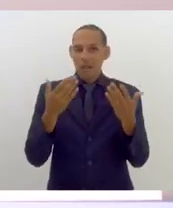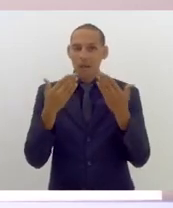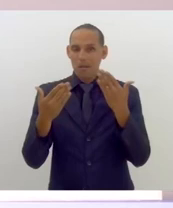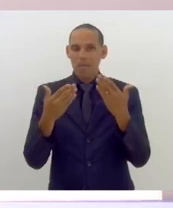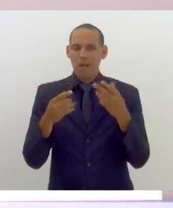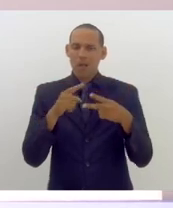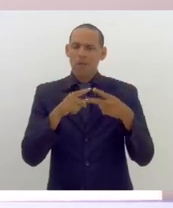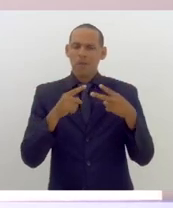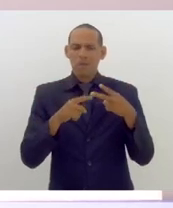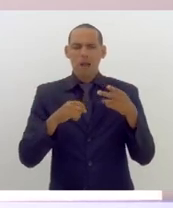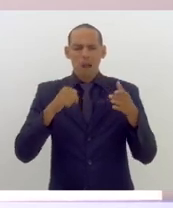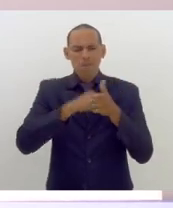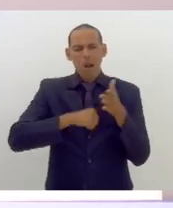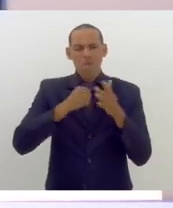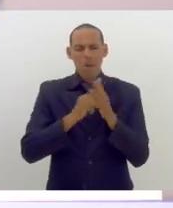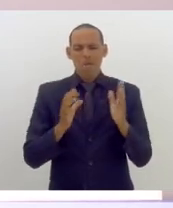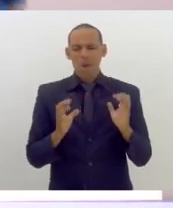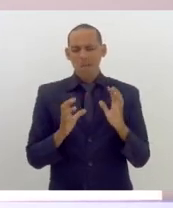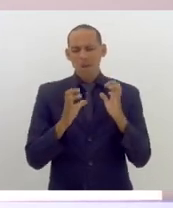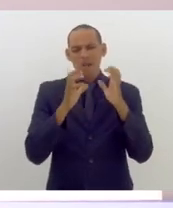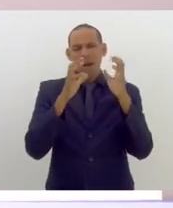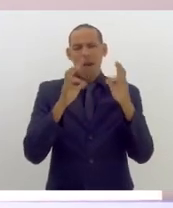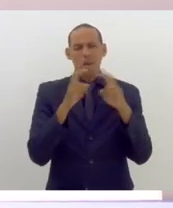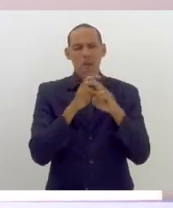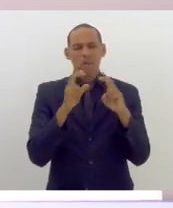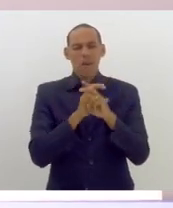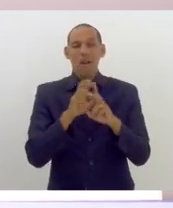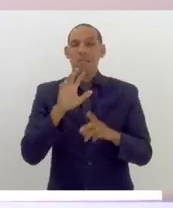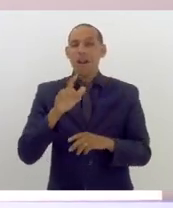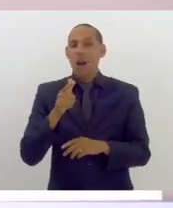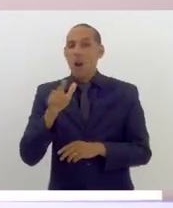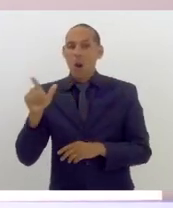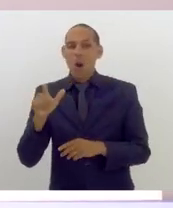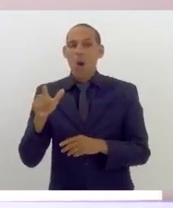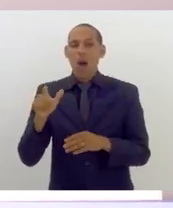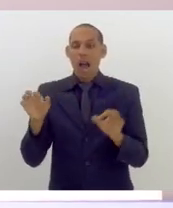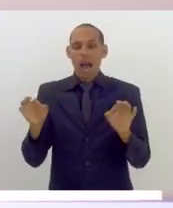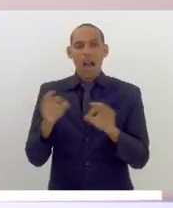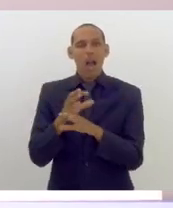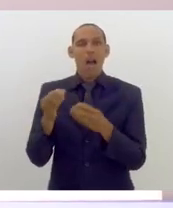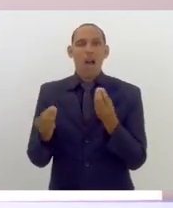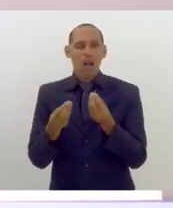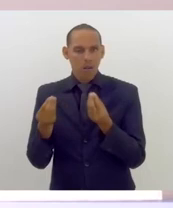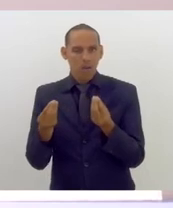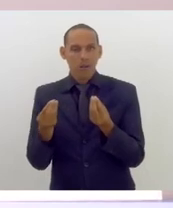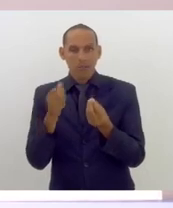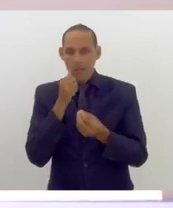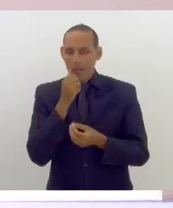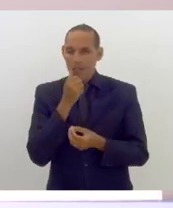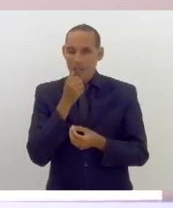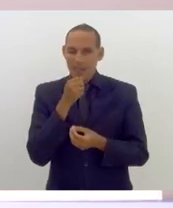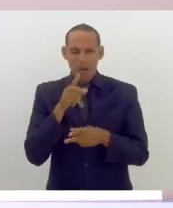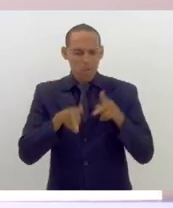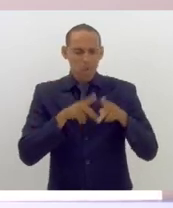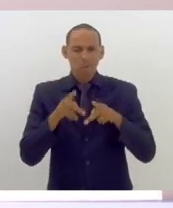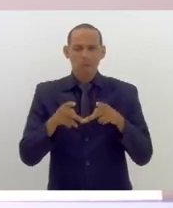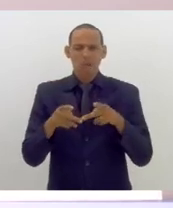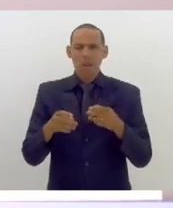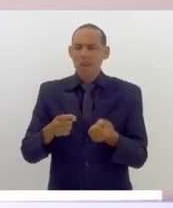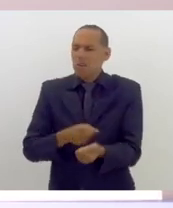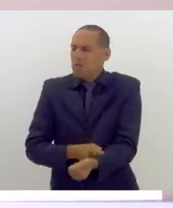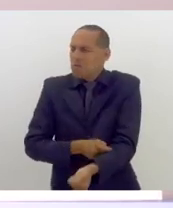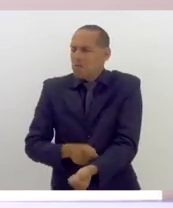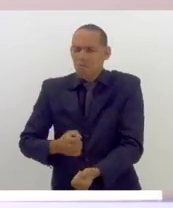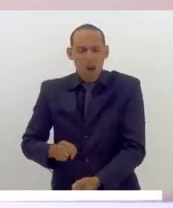tiveram desfecho em que a população muito revoltada mas existia urgência pública Tá certo de fato existiu